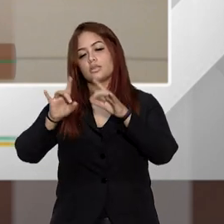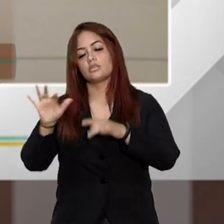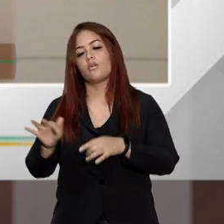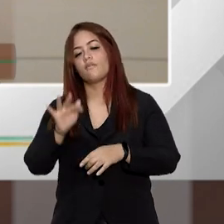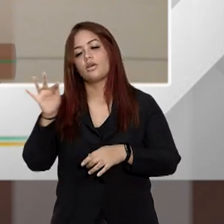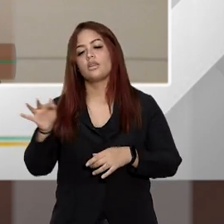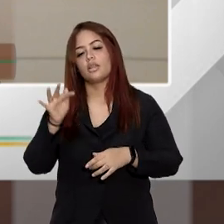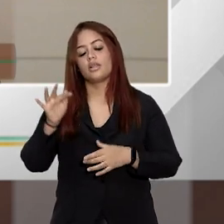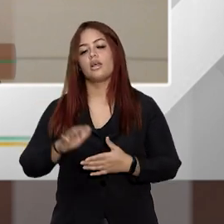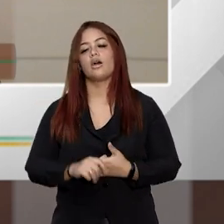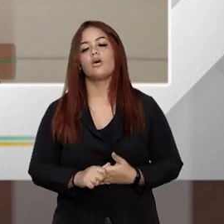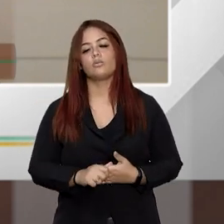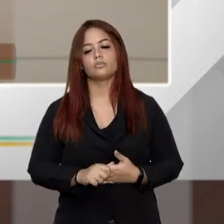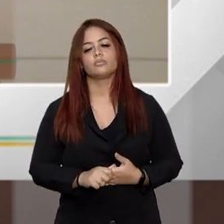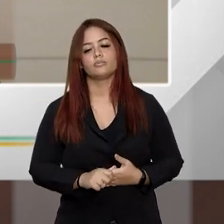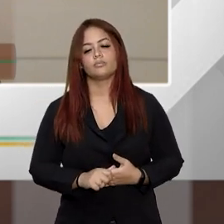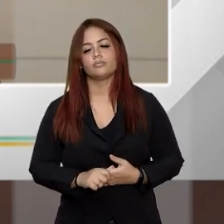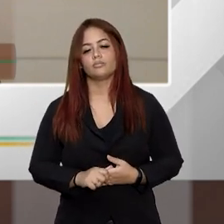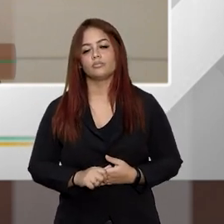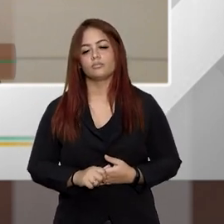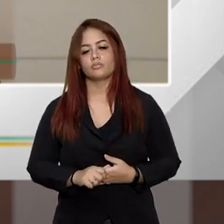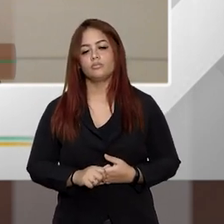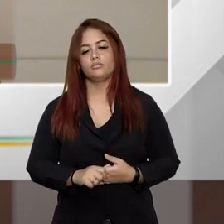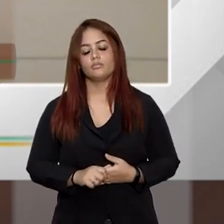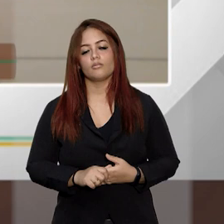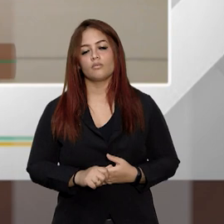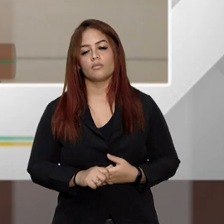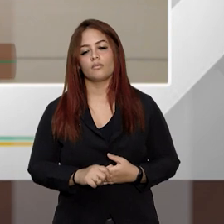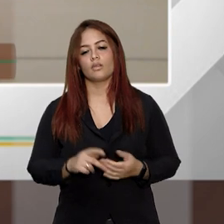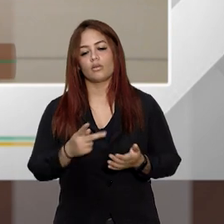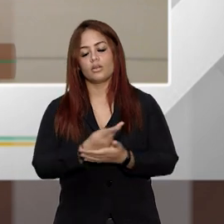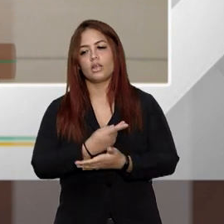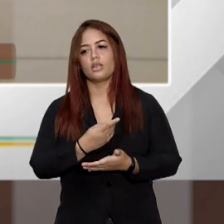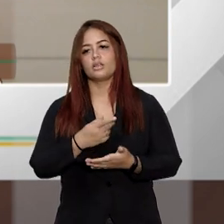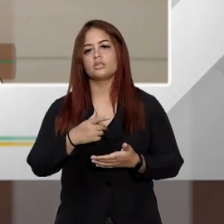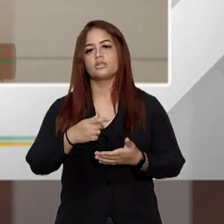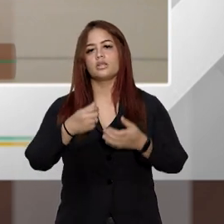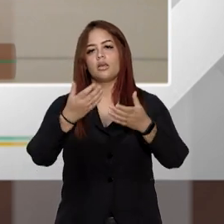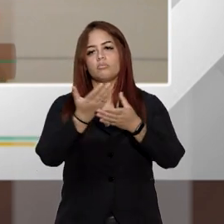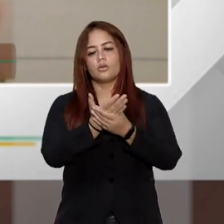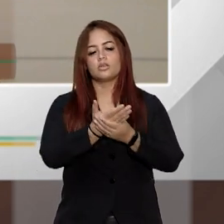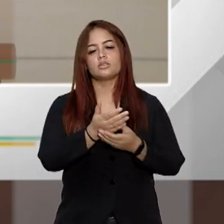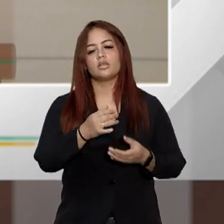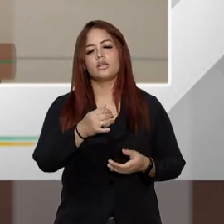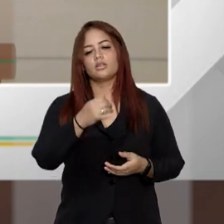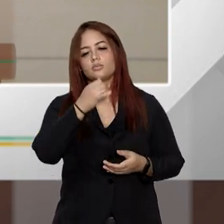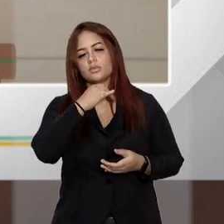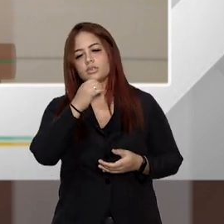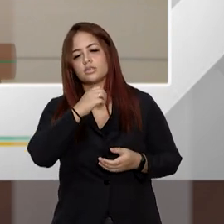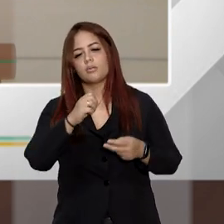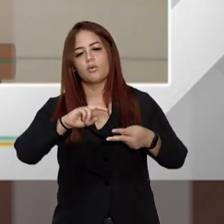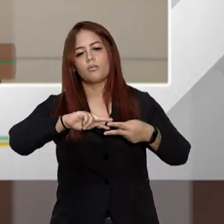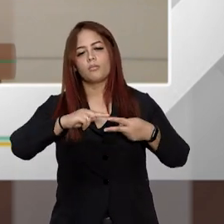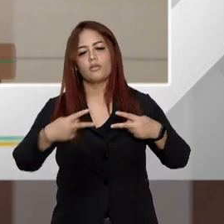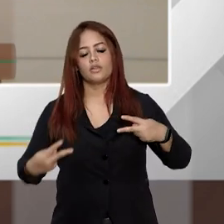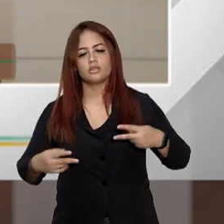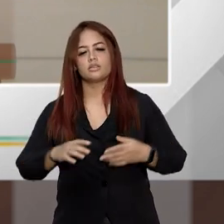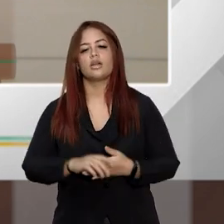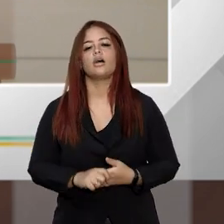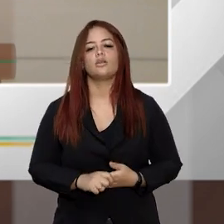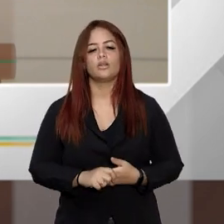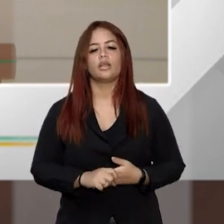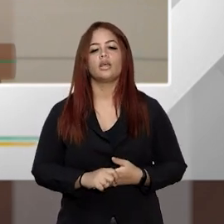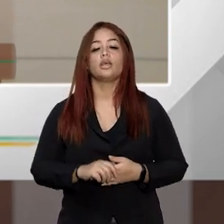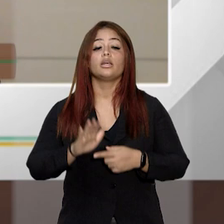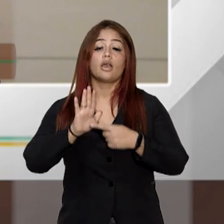acabam indo para o juizado por conta da competência absoluta, acabam tratando matérias, certas matérias, matéria previdenciária, e